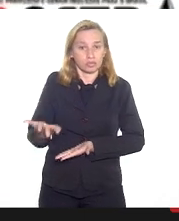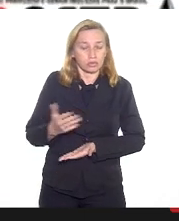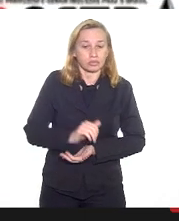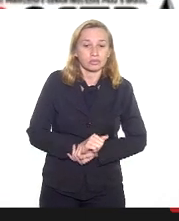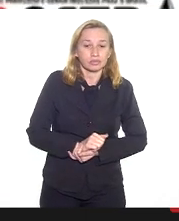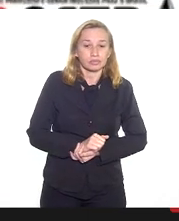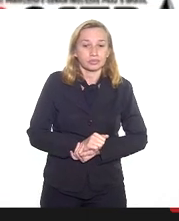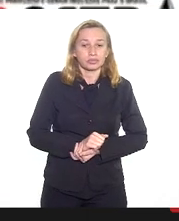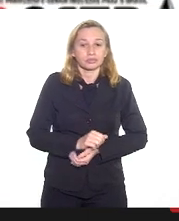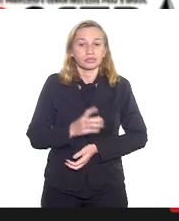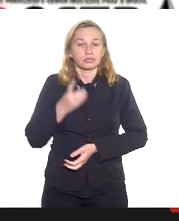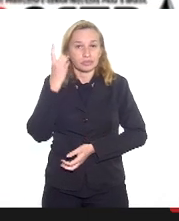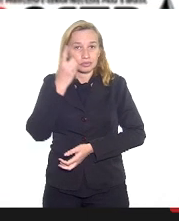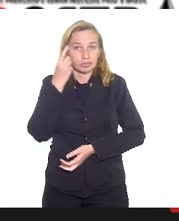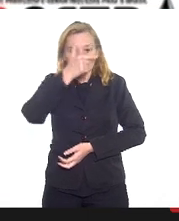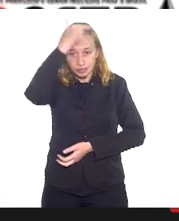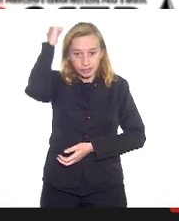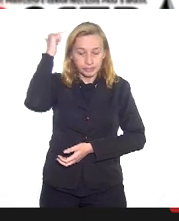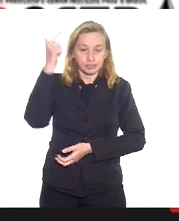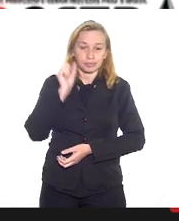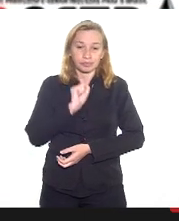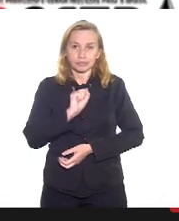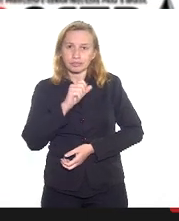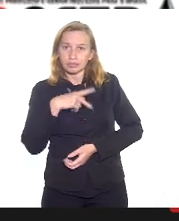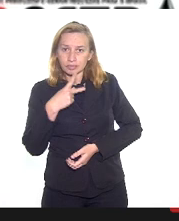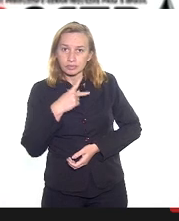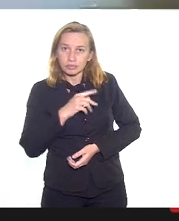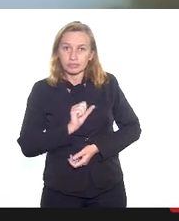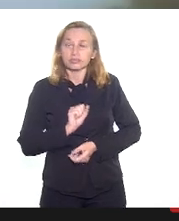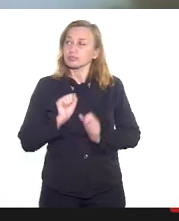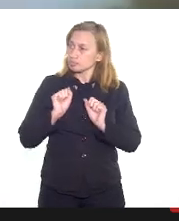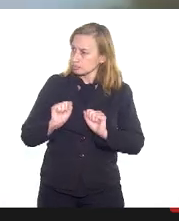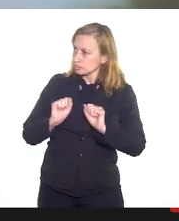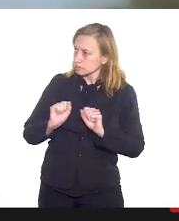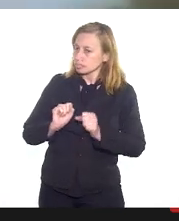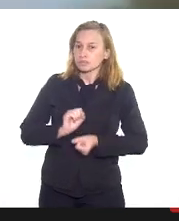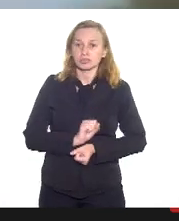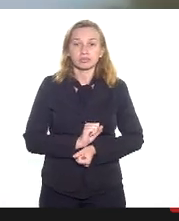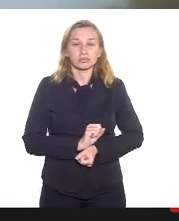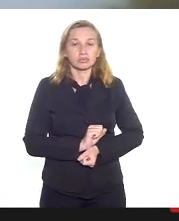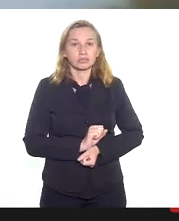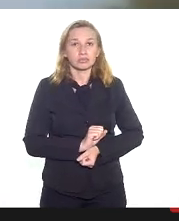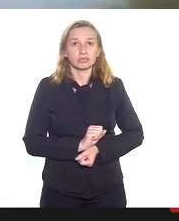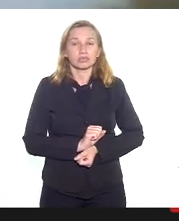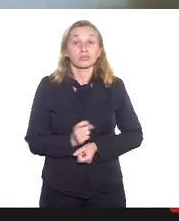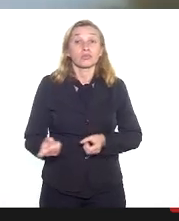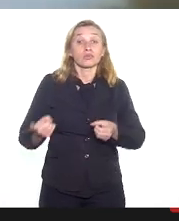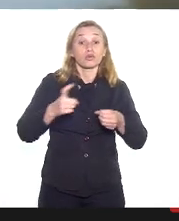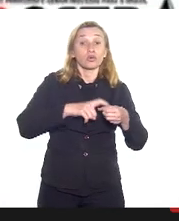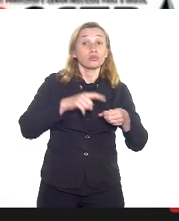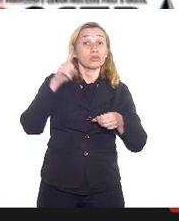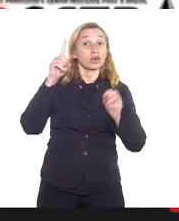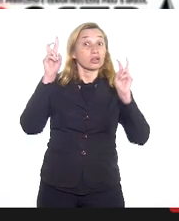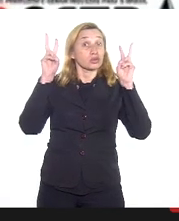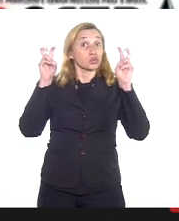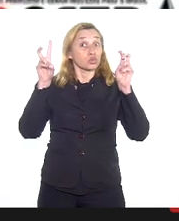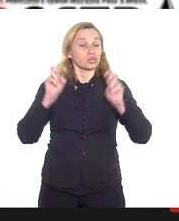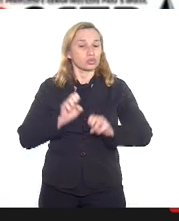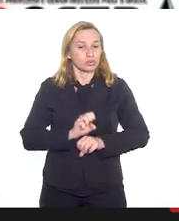Só um adendo, por gentileza, se o senhor me permite? Pois não. E aí a gente volta àquela questão que